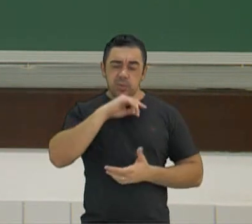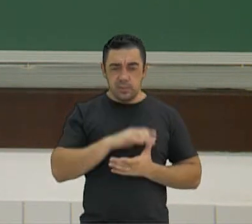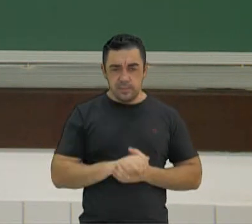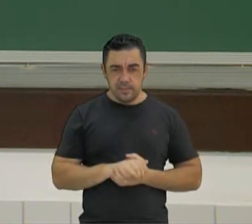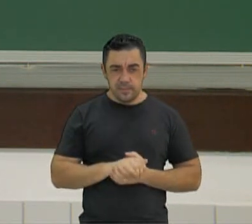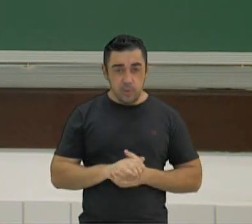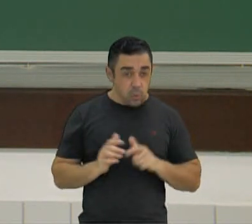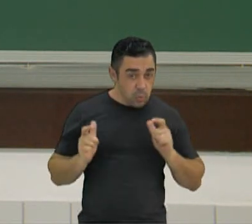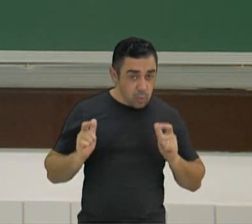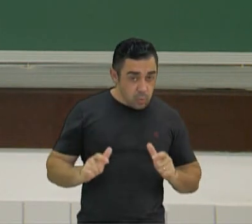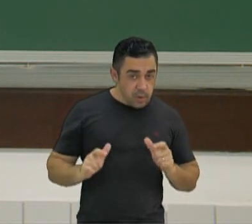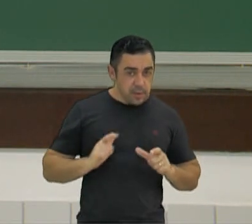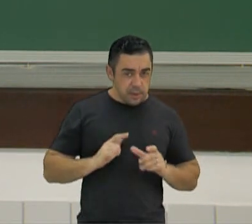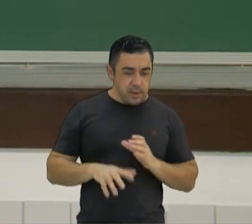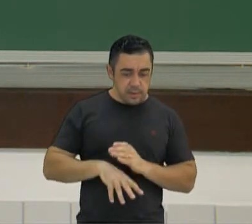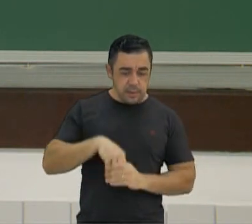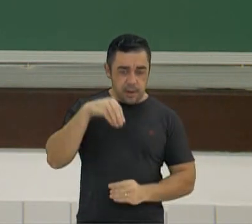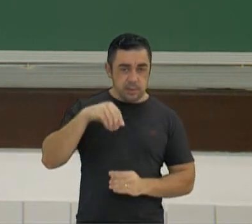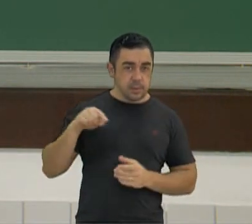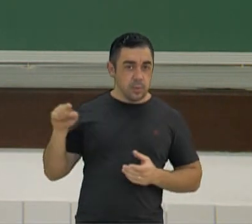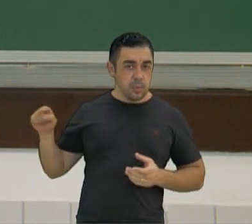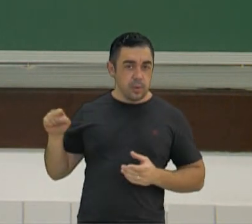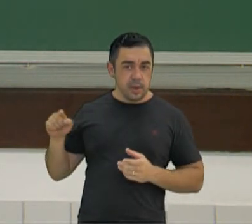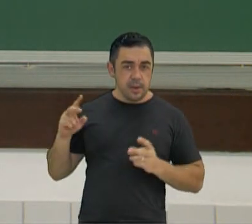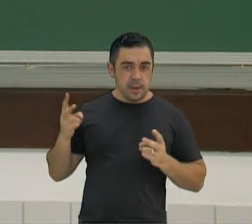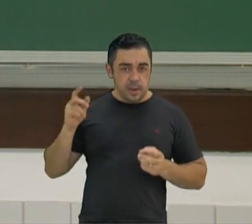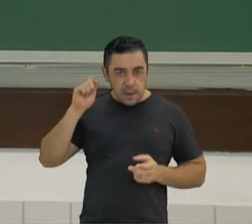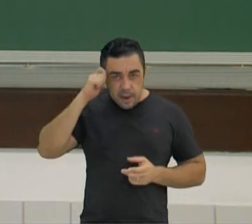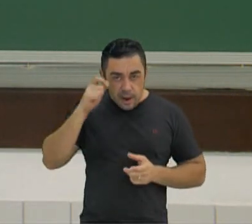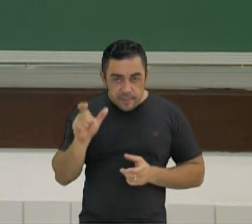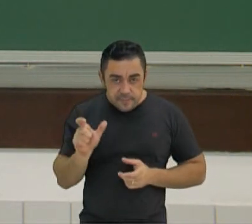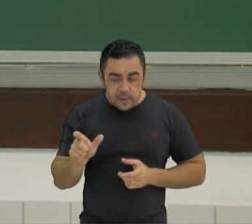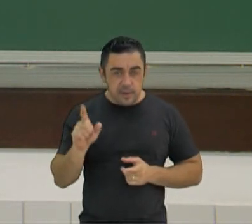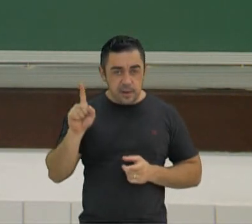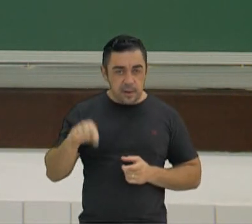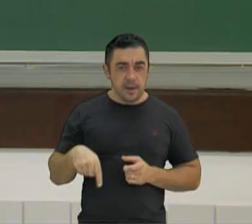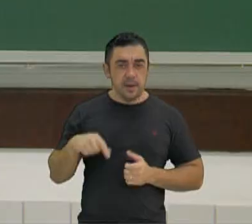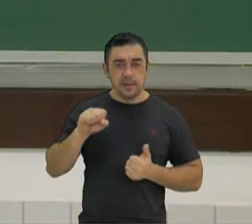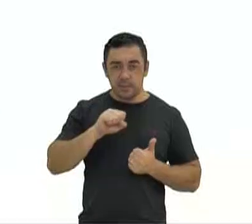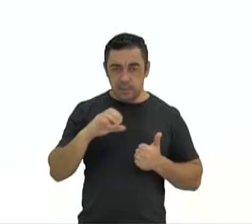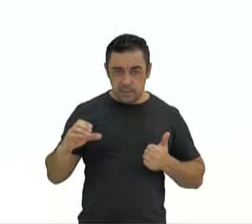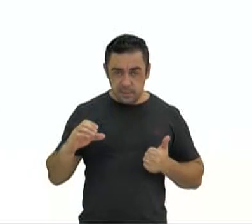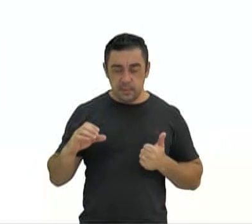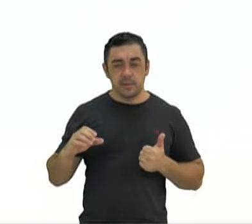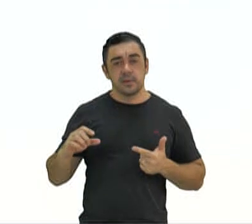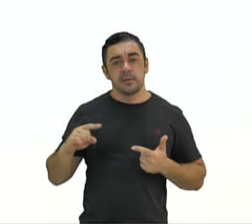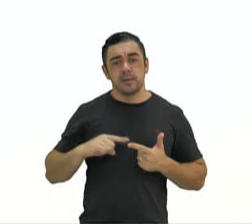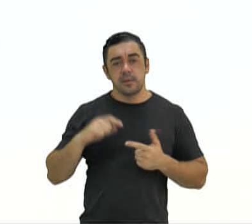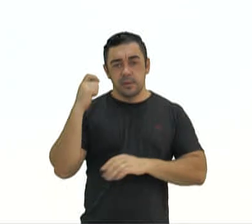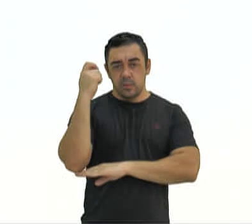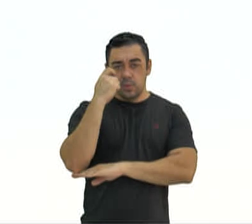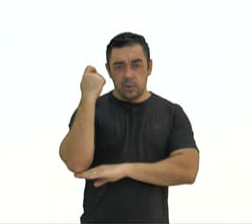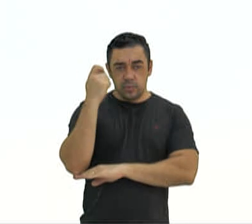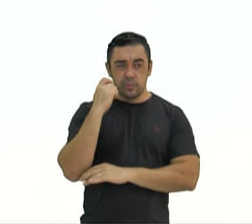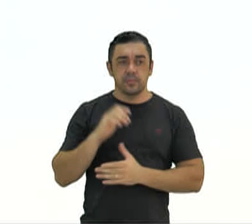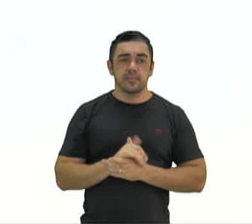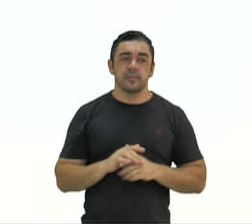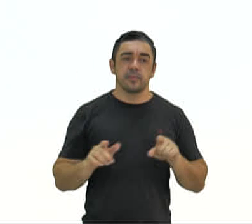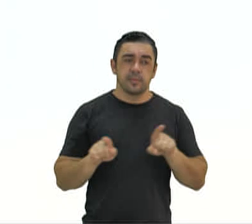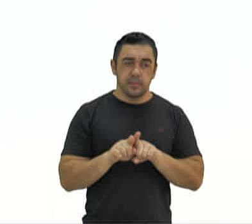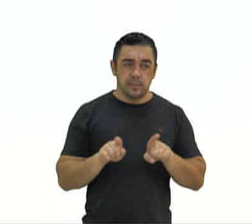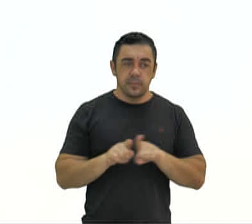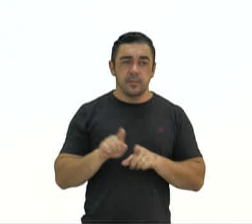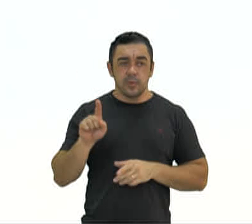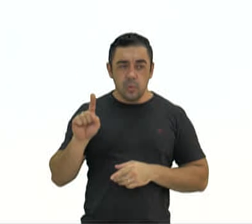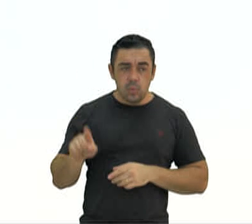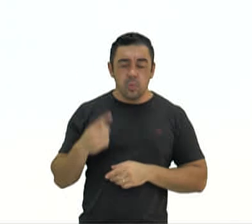a possibilidade de extração deste carvão, temos uma concentração grande em Santa Catarina e no Rio Grande do Sul. E temos também